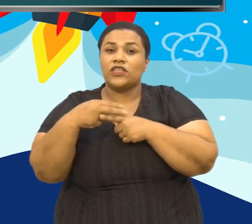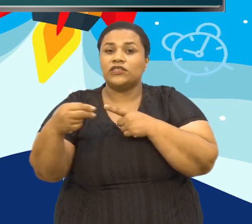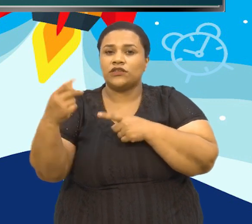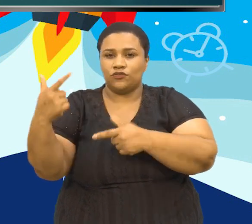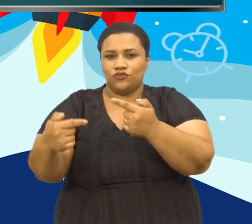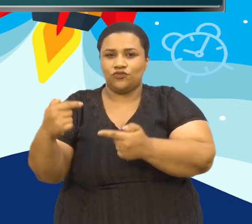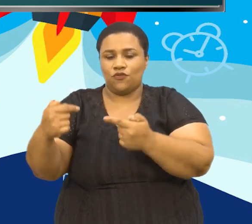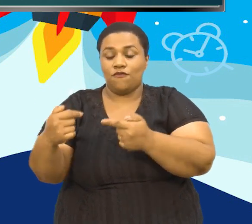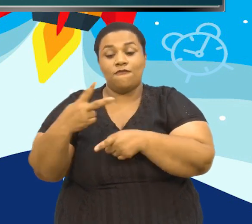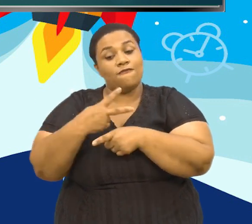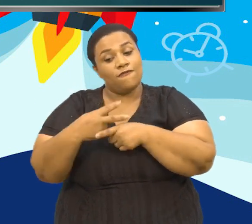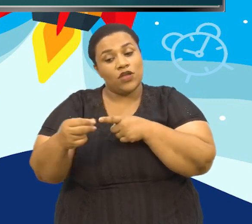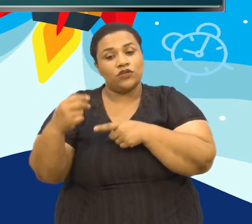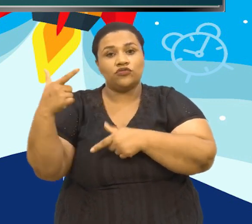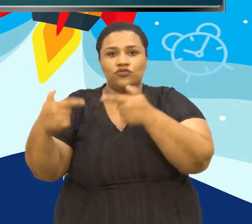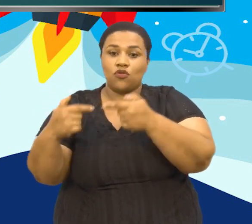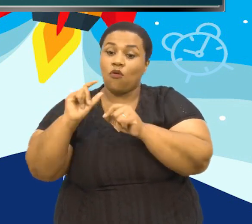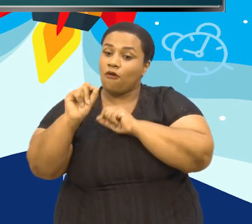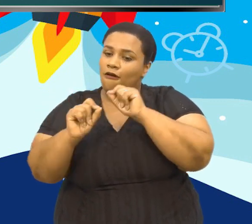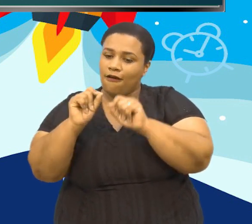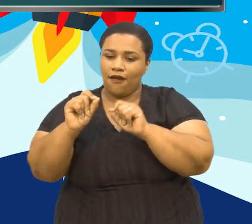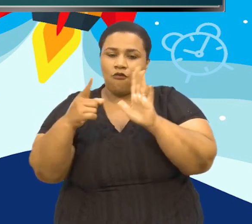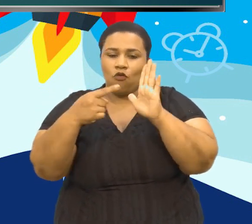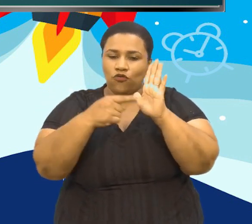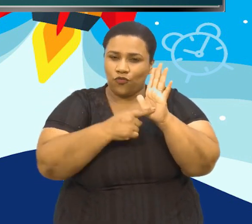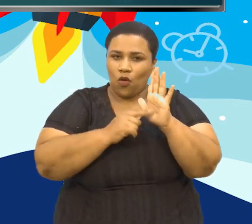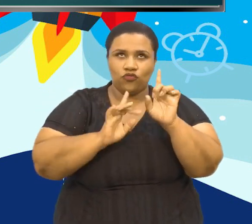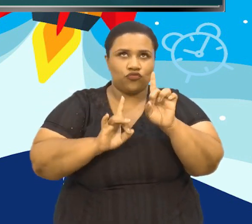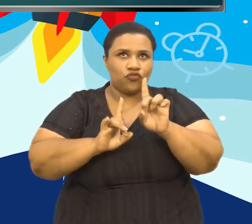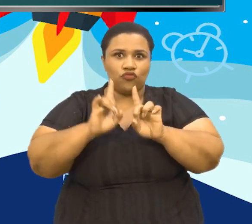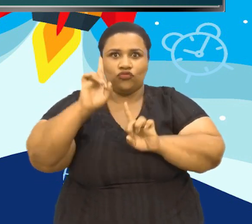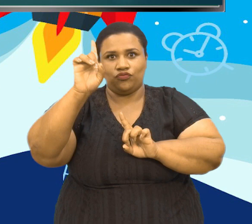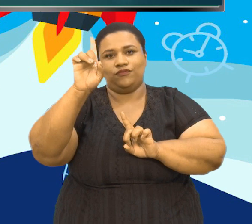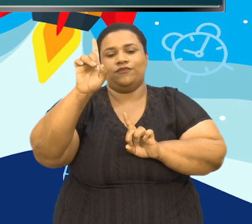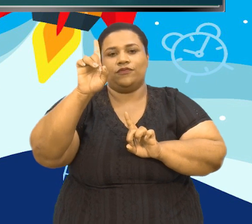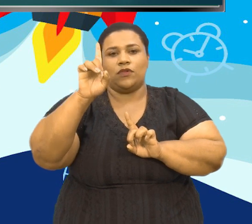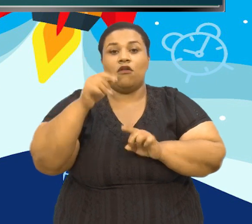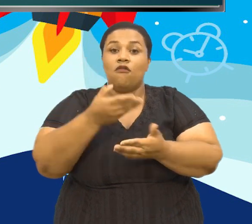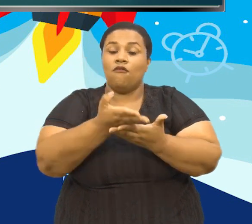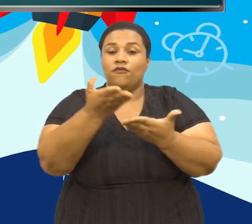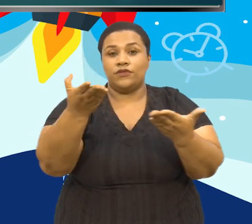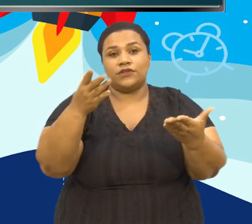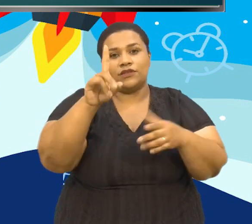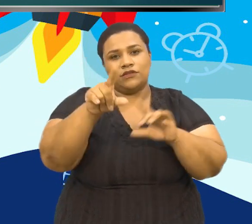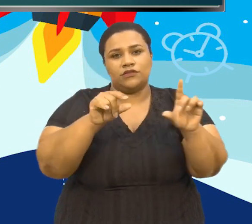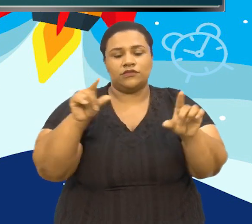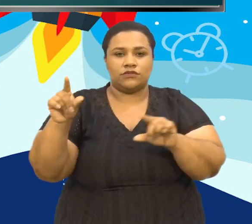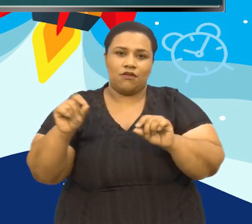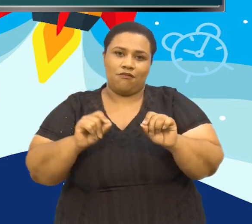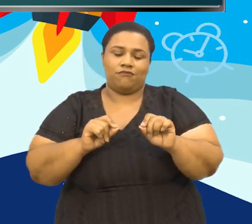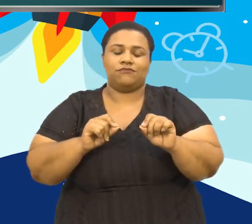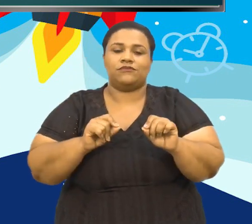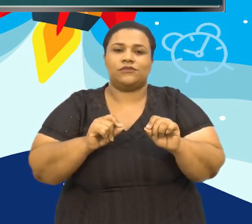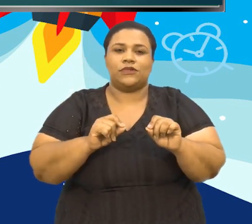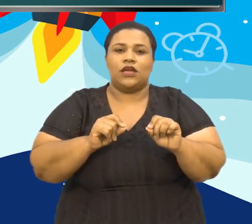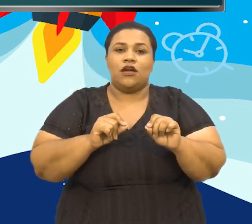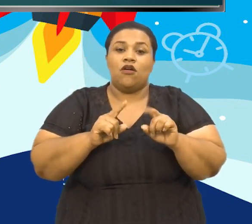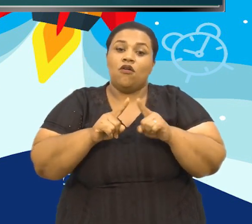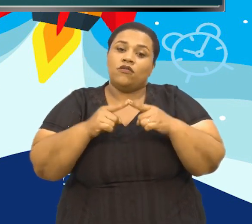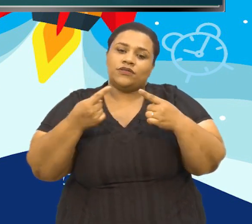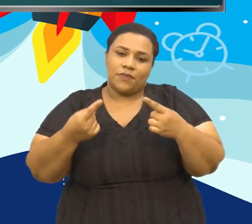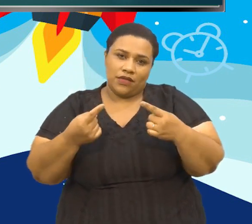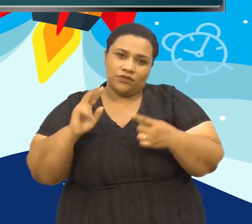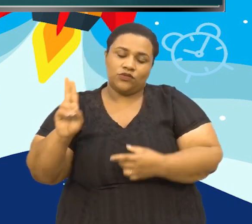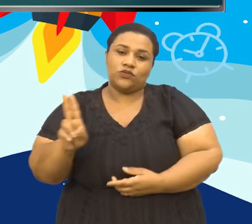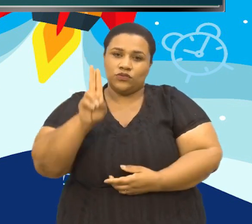Ganha o jogo quem marcar mais pontos. Vocês definem as categorias. As mais comuns e